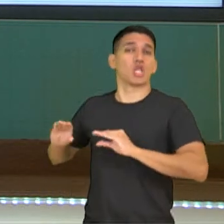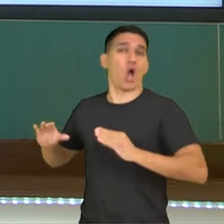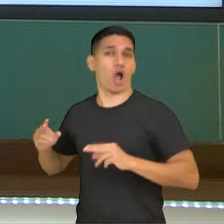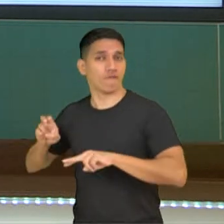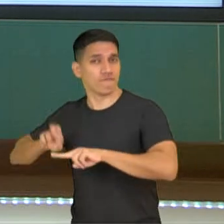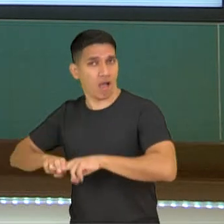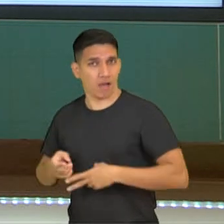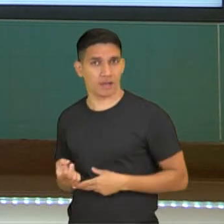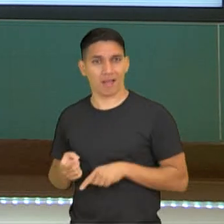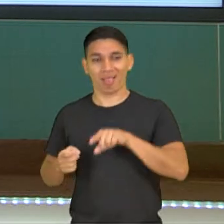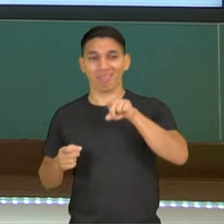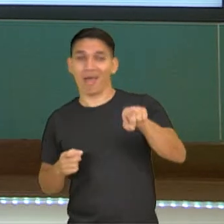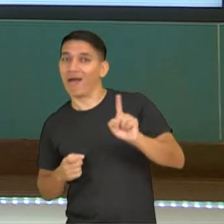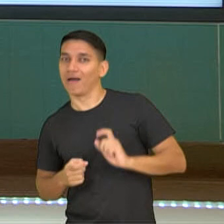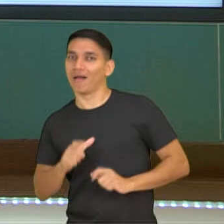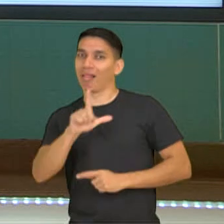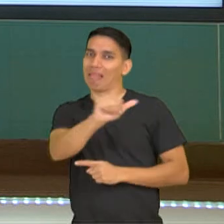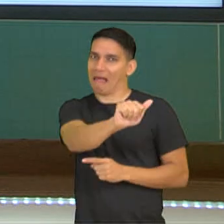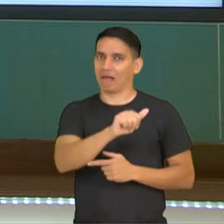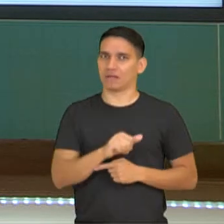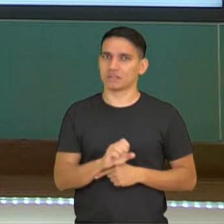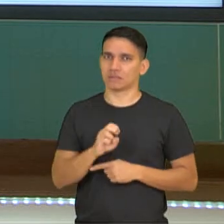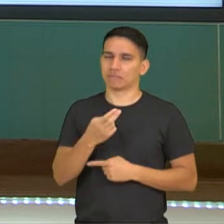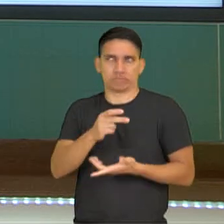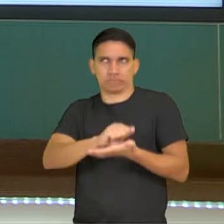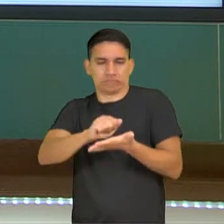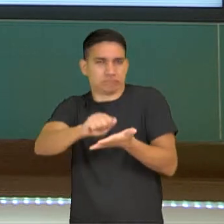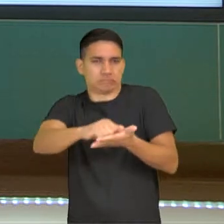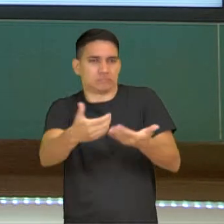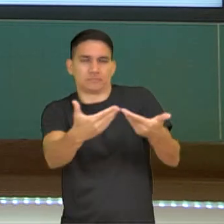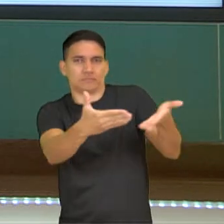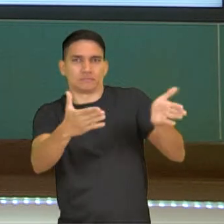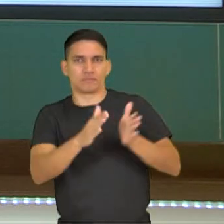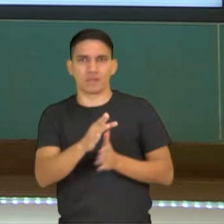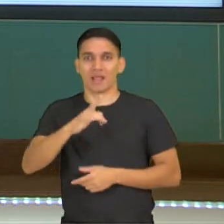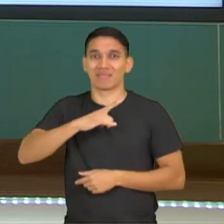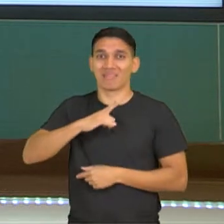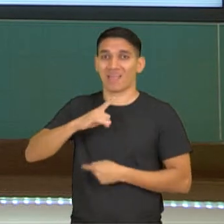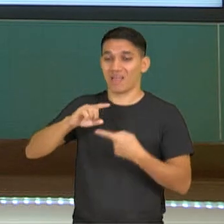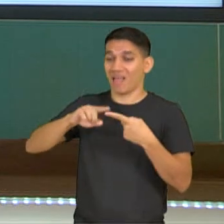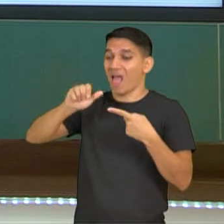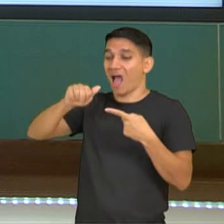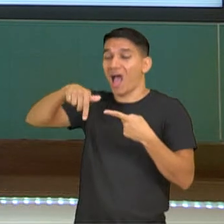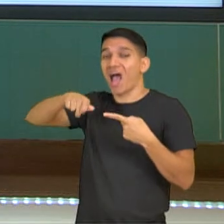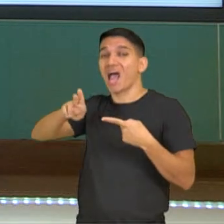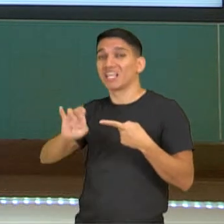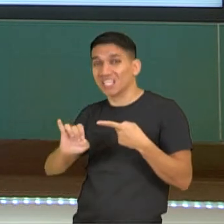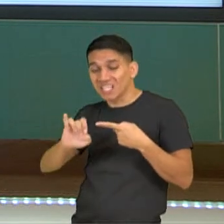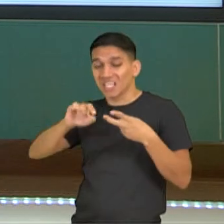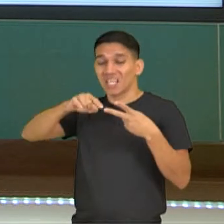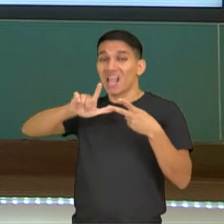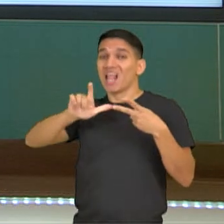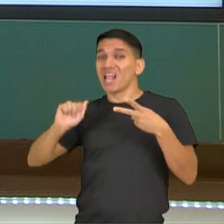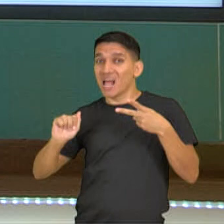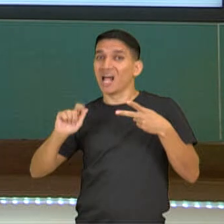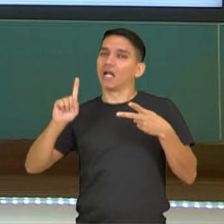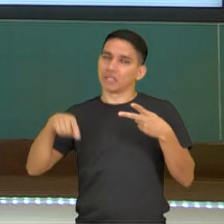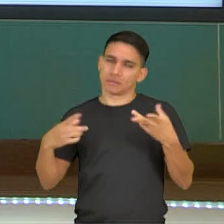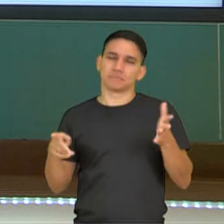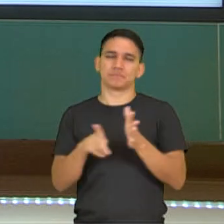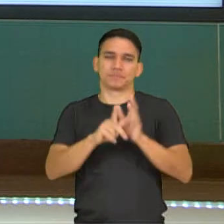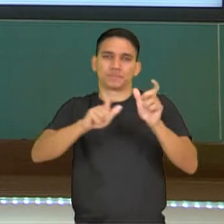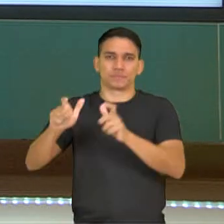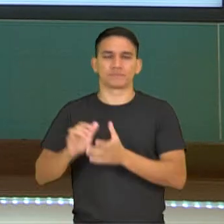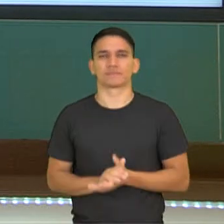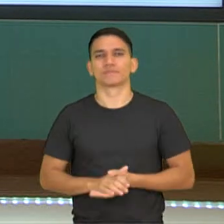ou eu faço lá, sei lá, em cima da escrivaninha. Então, a gente tem aqui, lá, são advérbios de lugares. Conjunção, né? A gente já